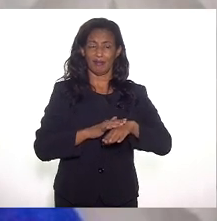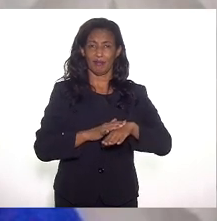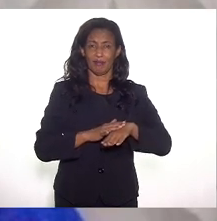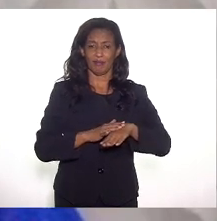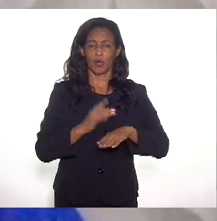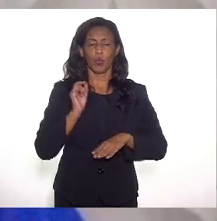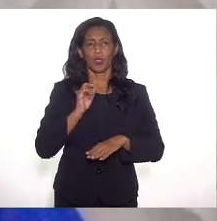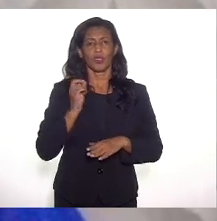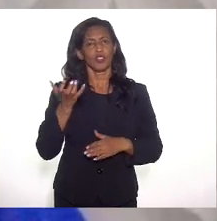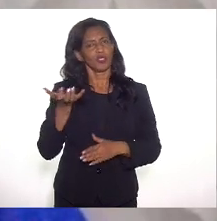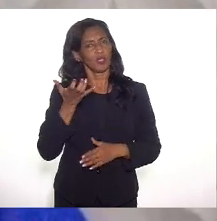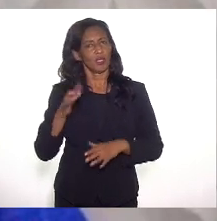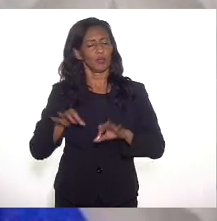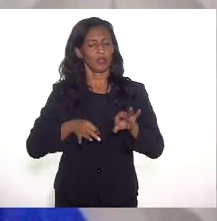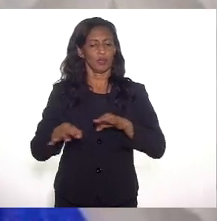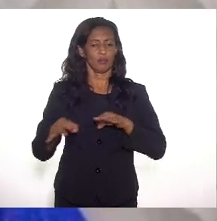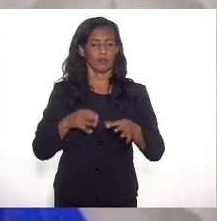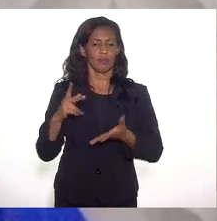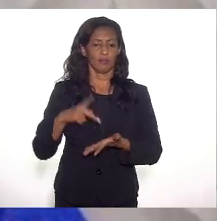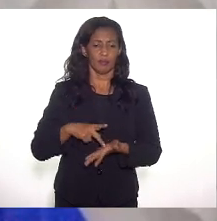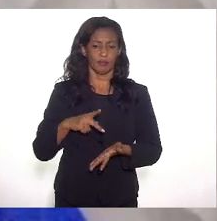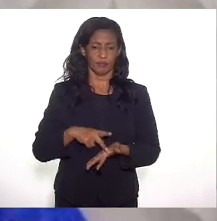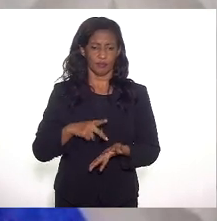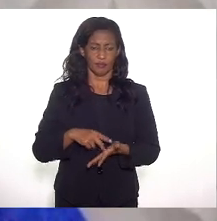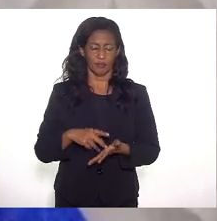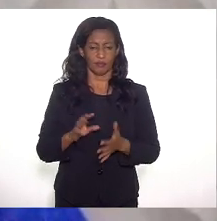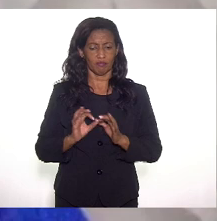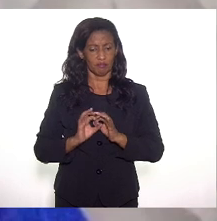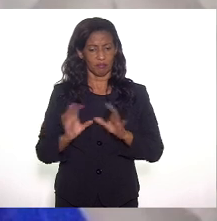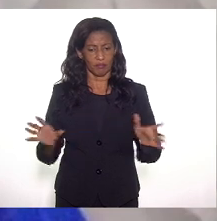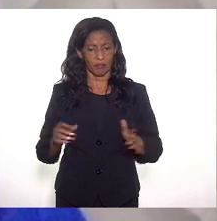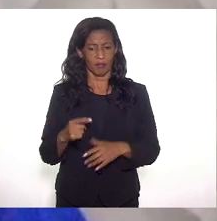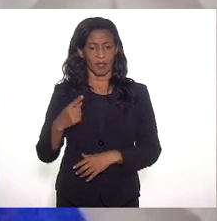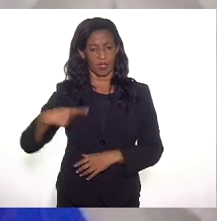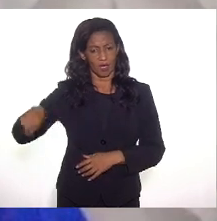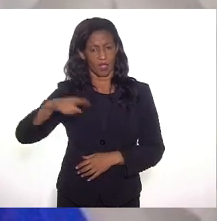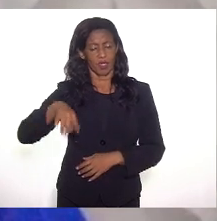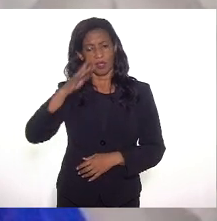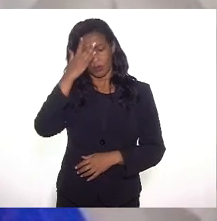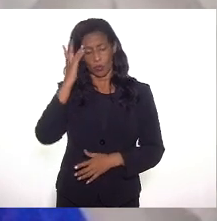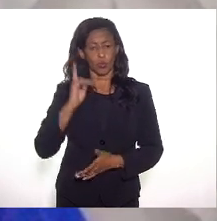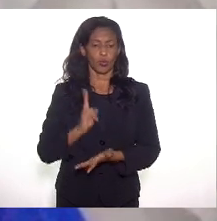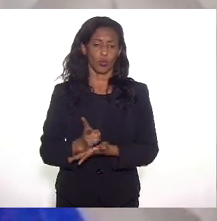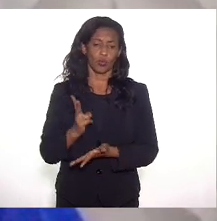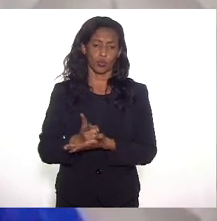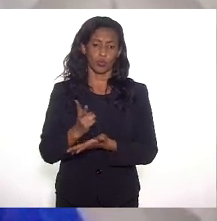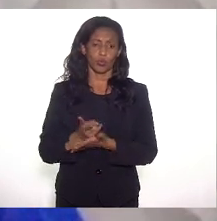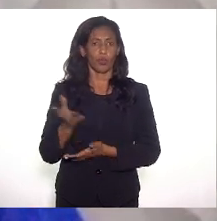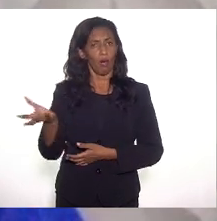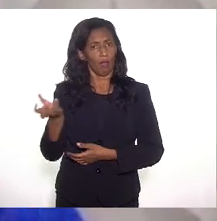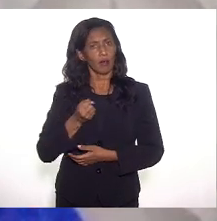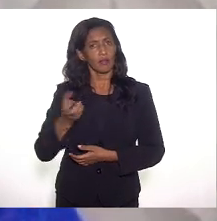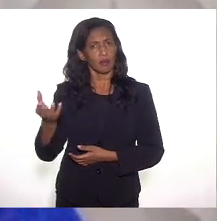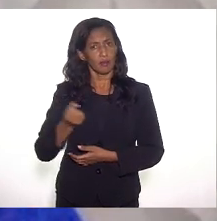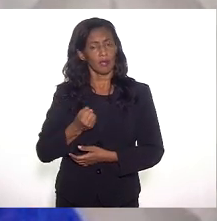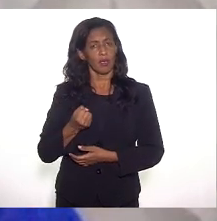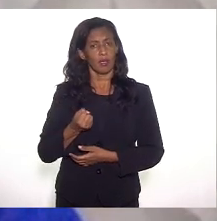com esse projeto é, na verdade, permitir que essas pessoas continuem a receber